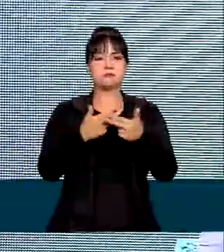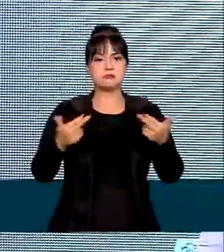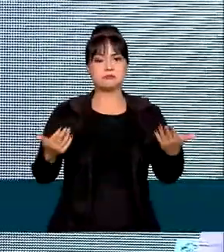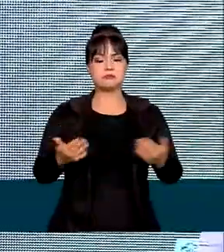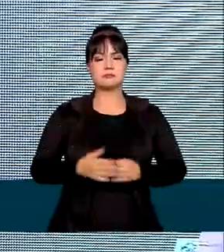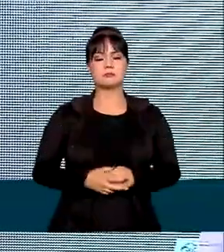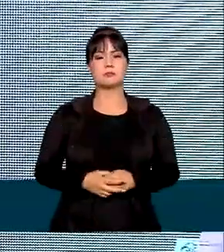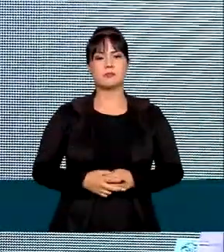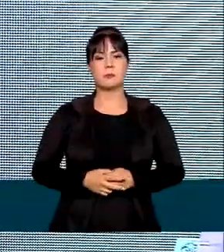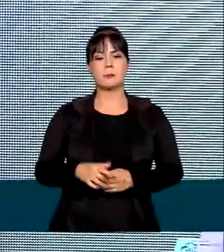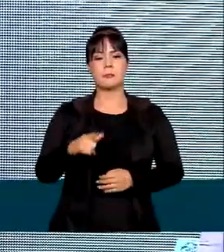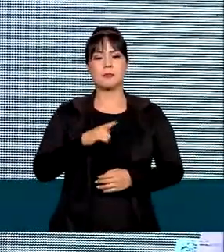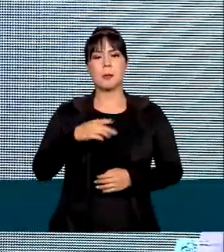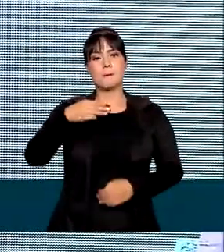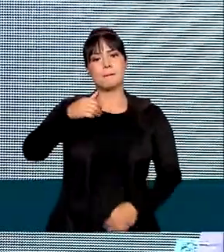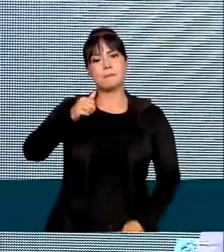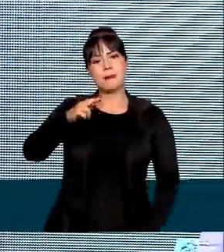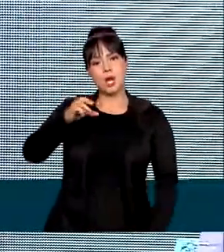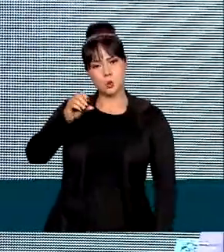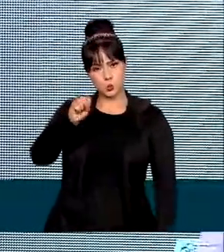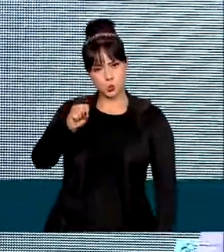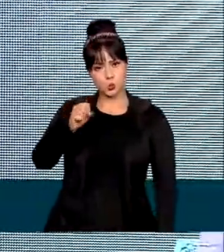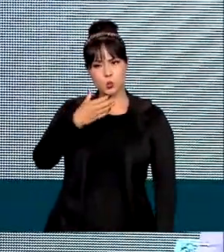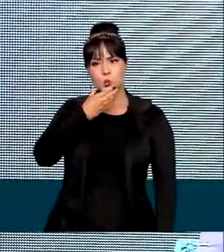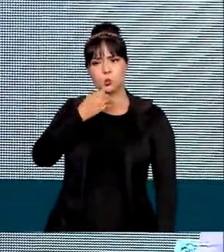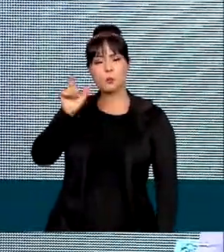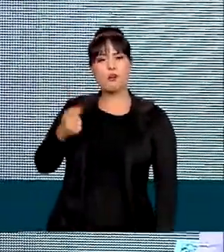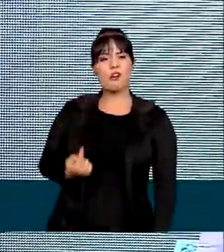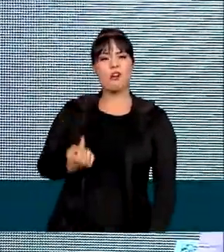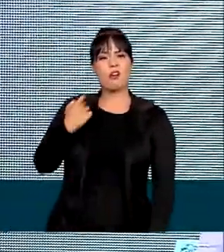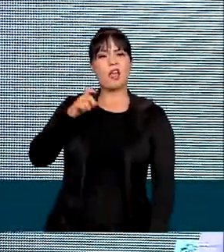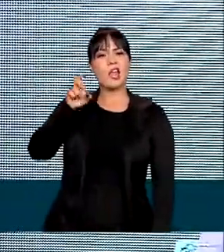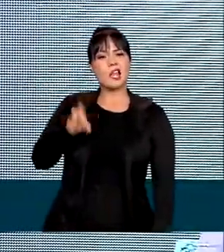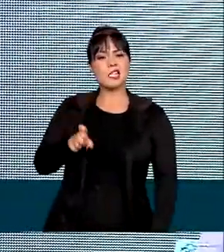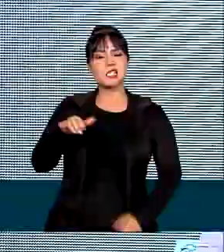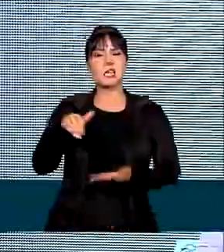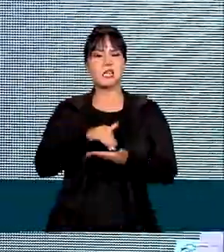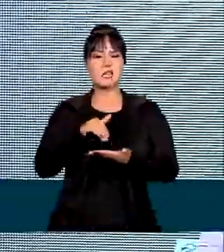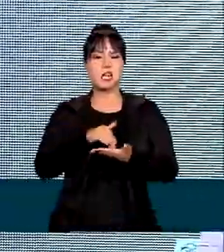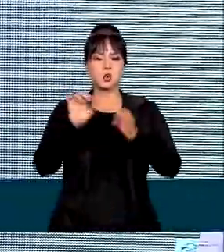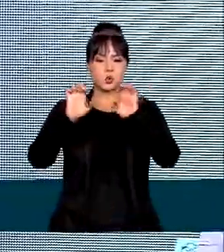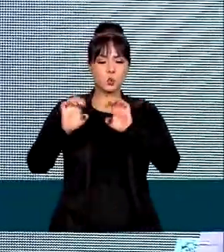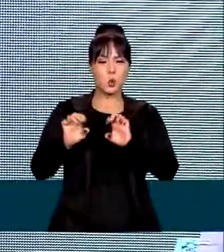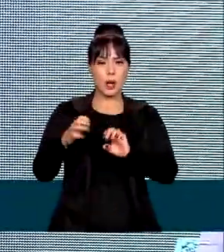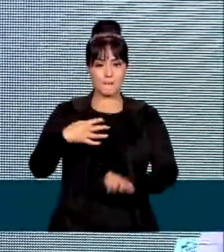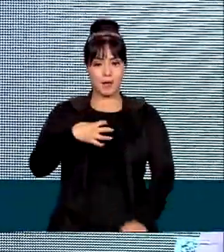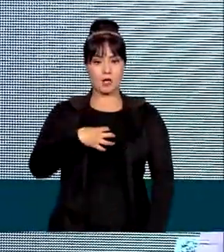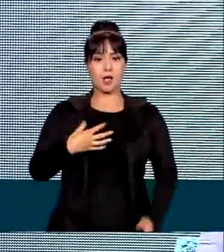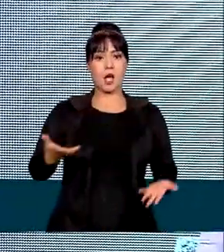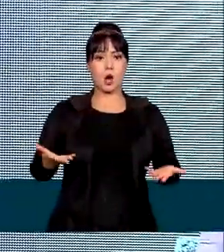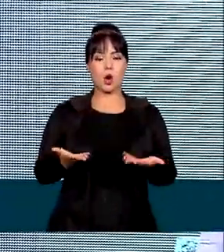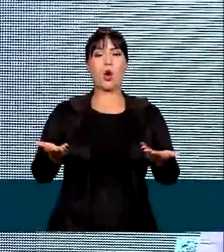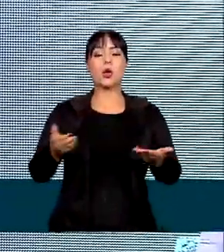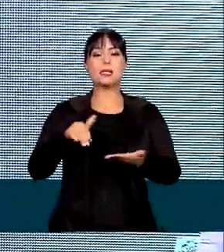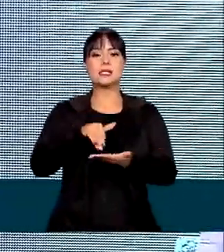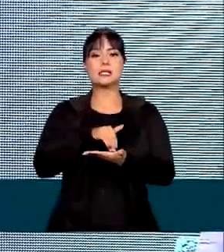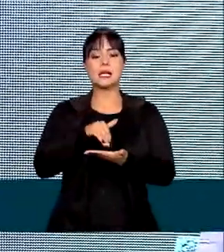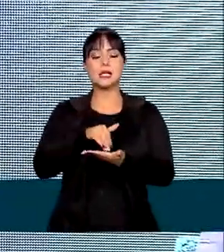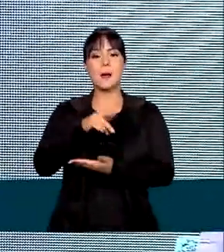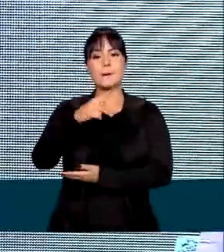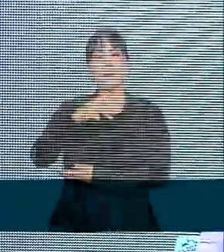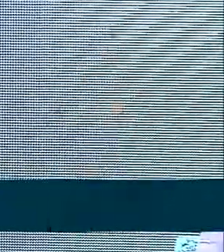aqui tá o Marcos Cavalcante que era ex secretário de infraestrutura da Bahia que hoje é o secretário do